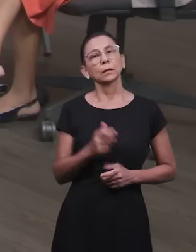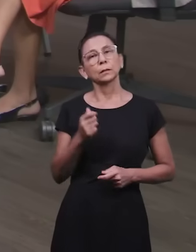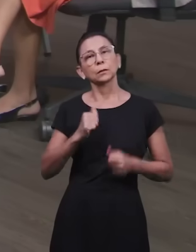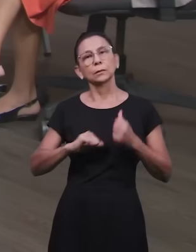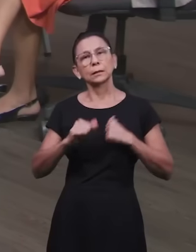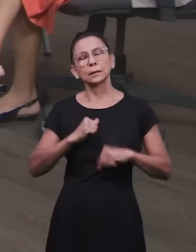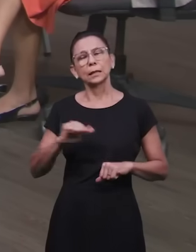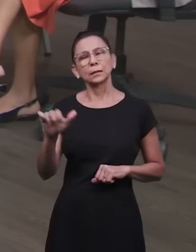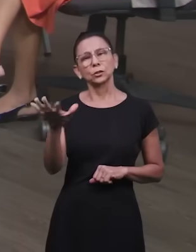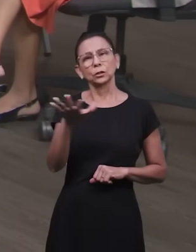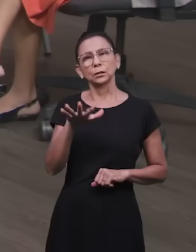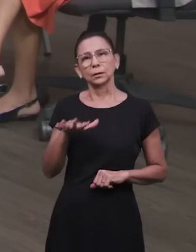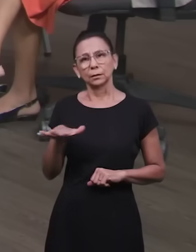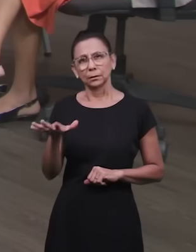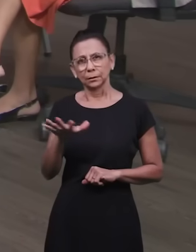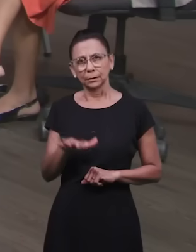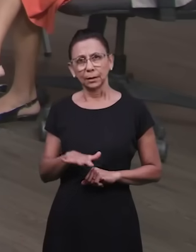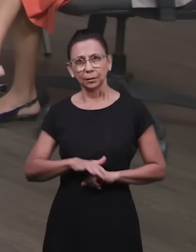que é a TAG.